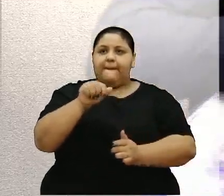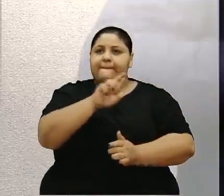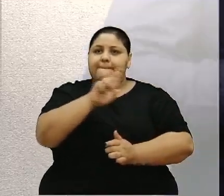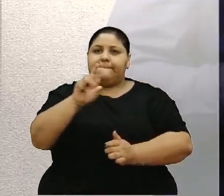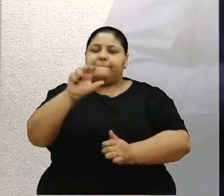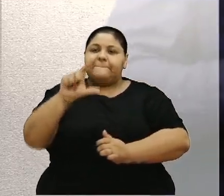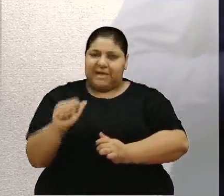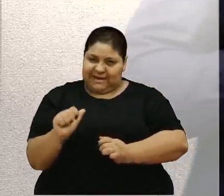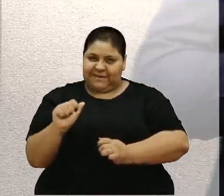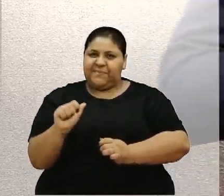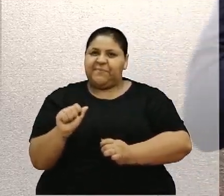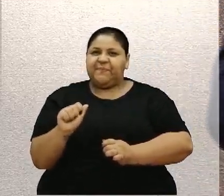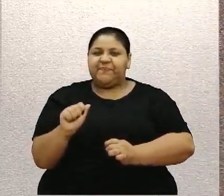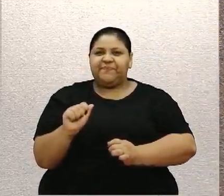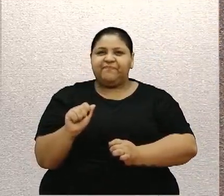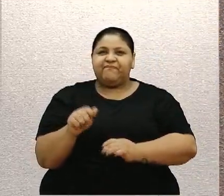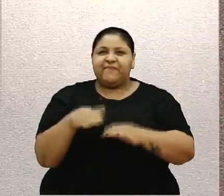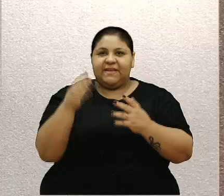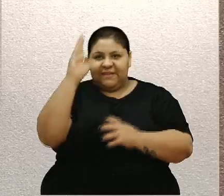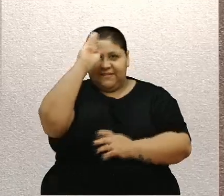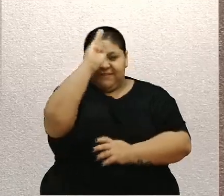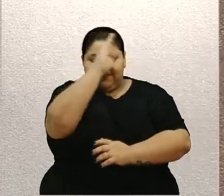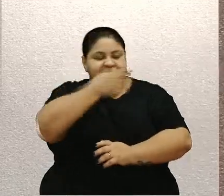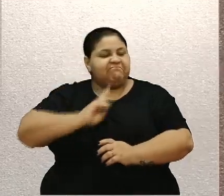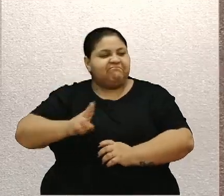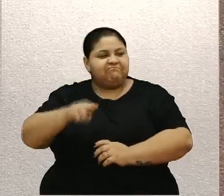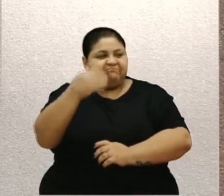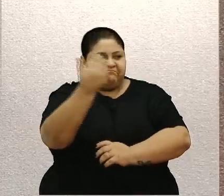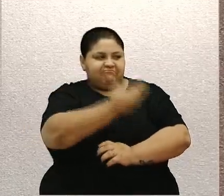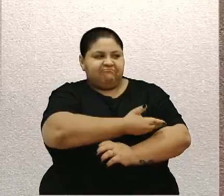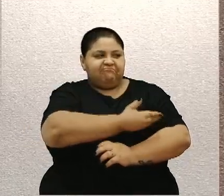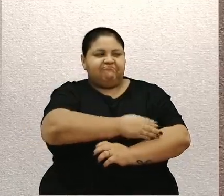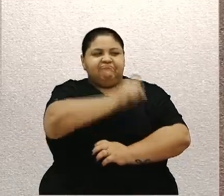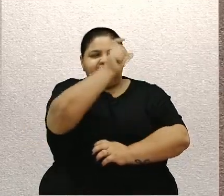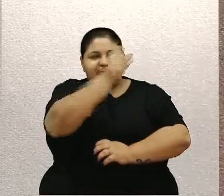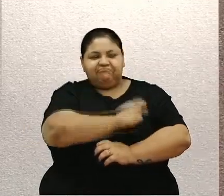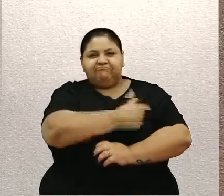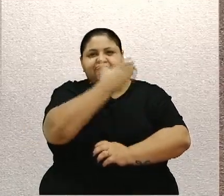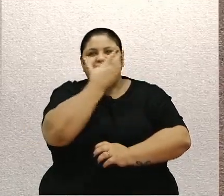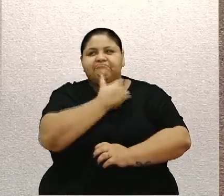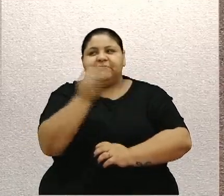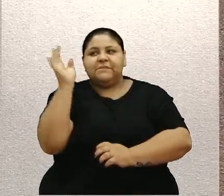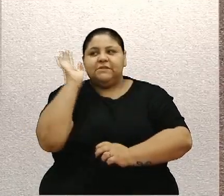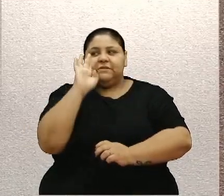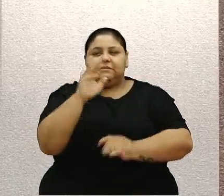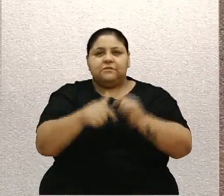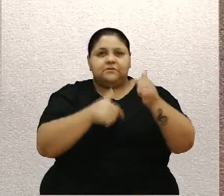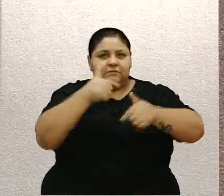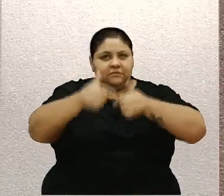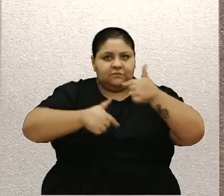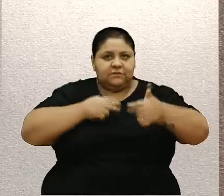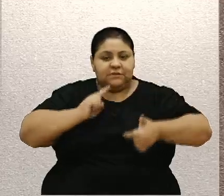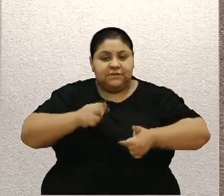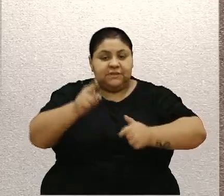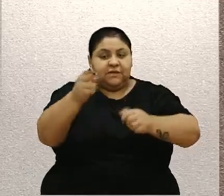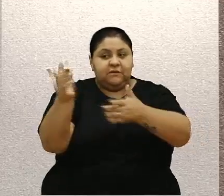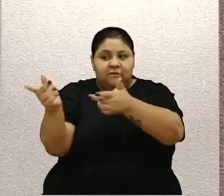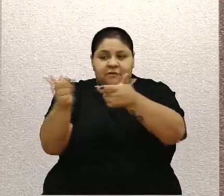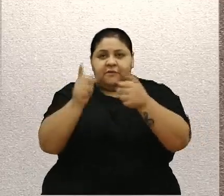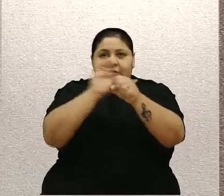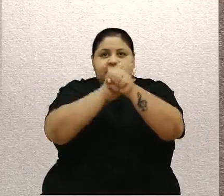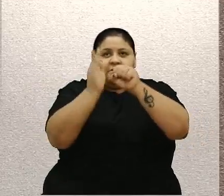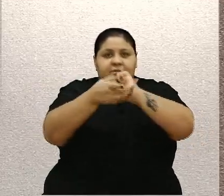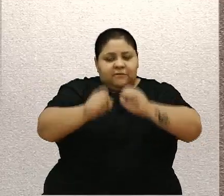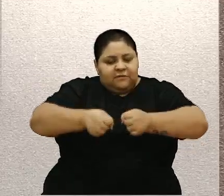134 anos de Caxias. Então, Bressan, que tu continue sendo esse cara bacana, trabalhador, que está sempre nos bairros, atendendo